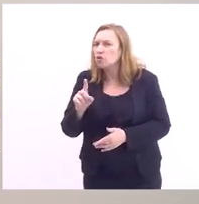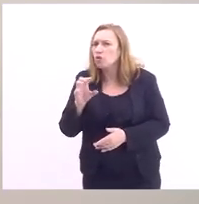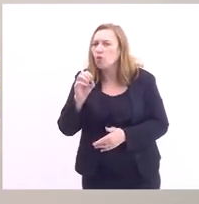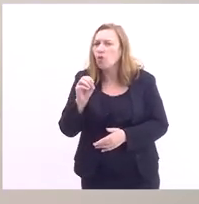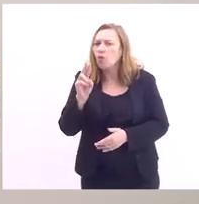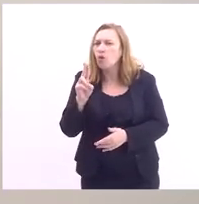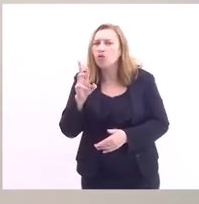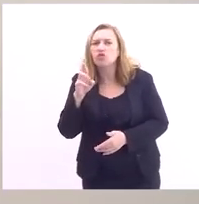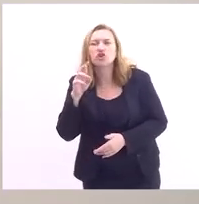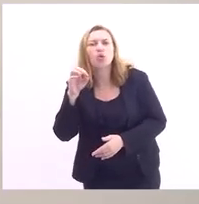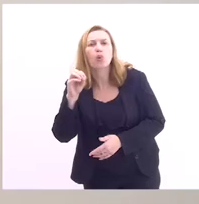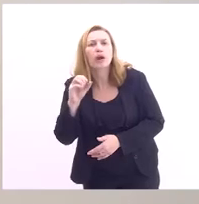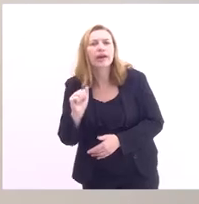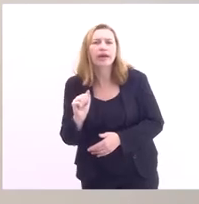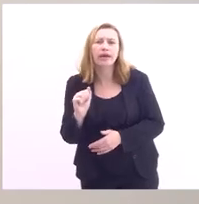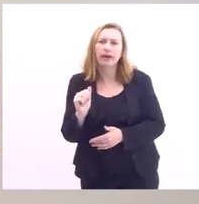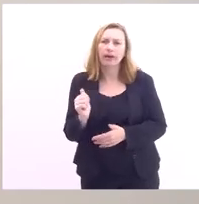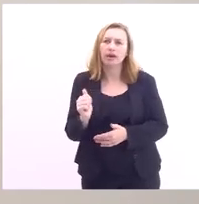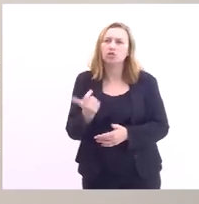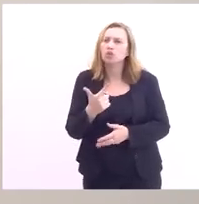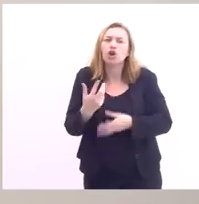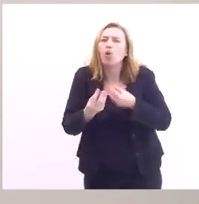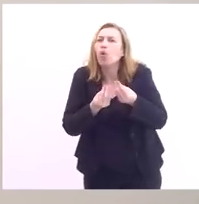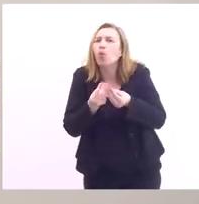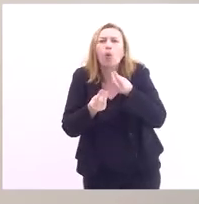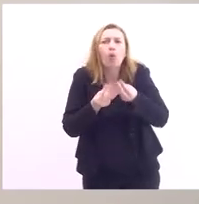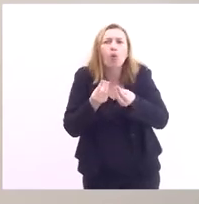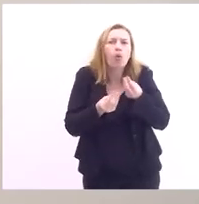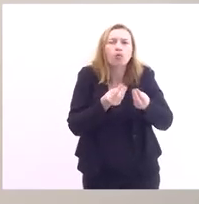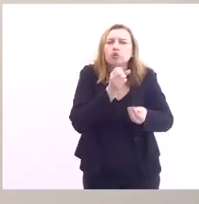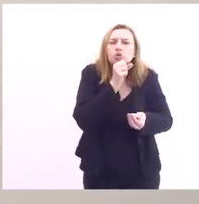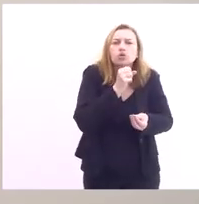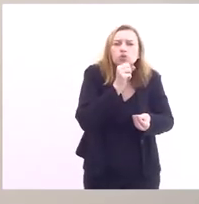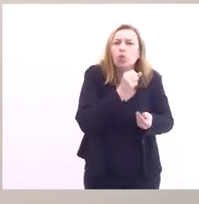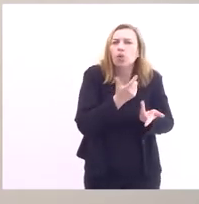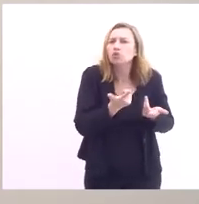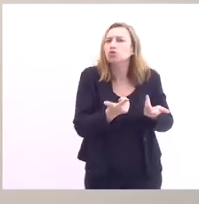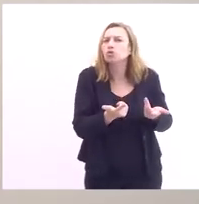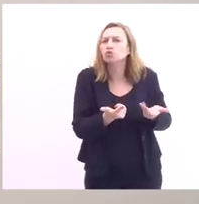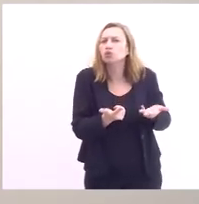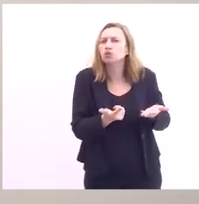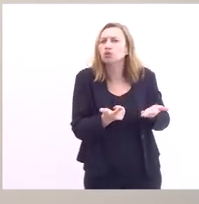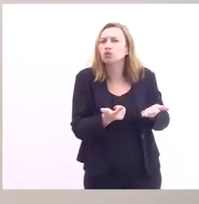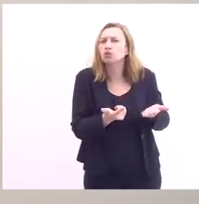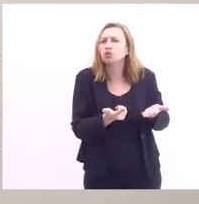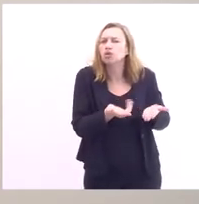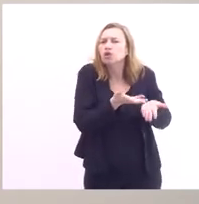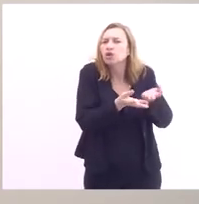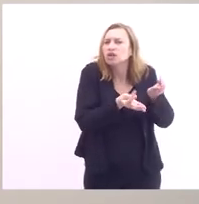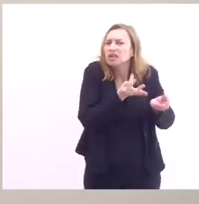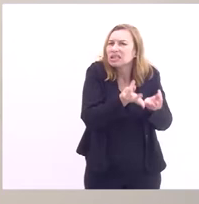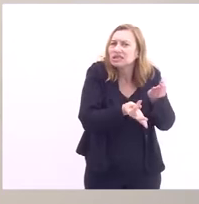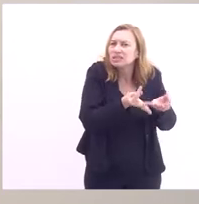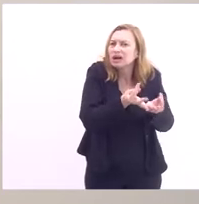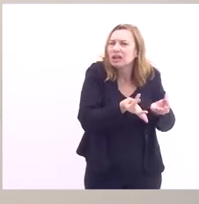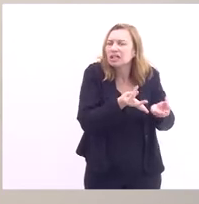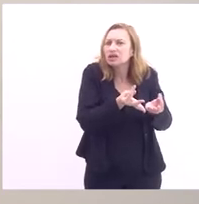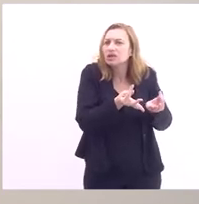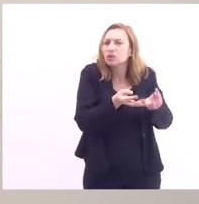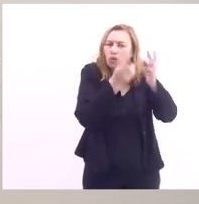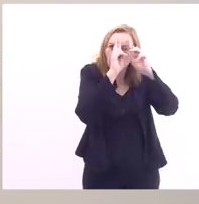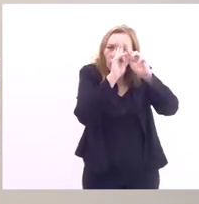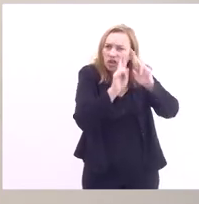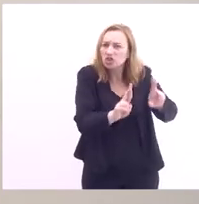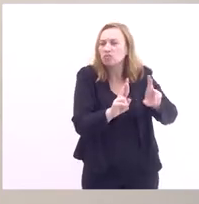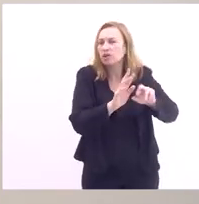ouvidoria, não tem como esses idosos serem tratados com